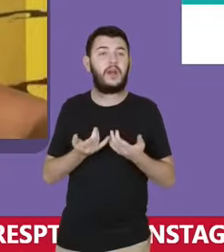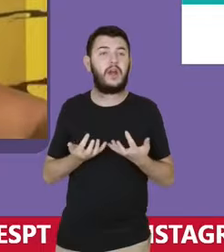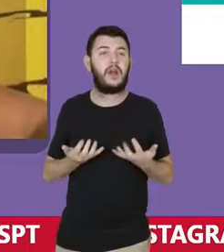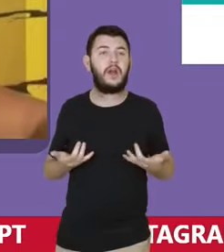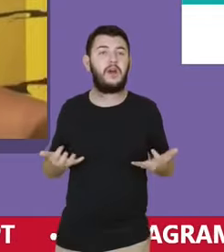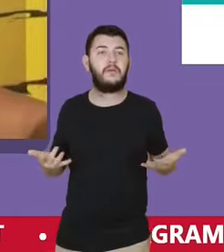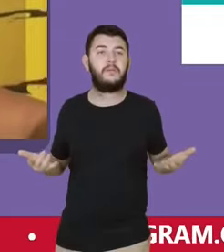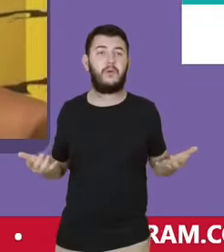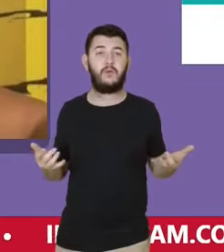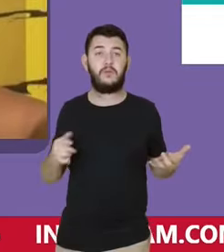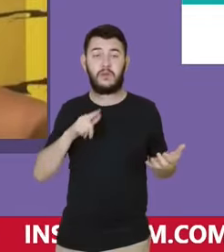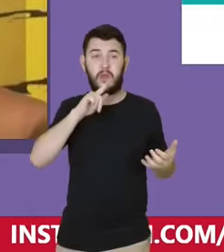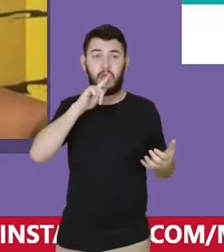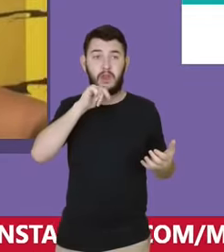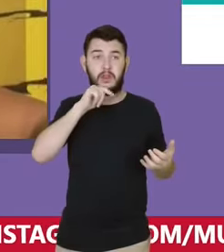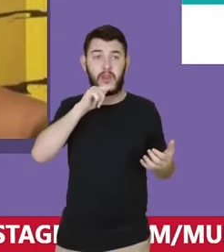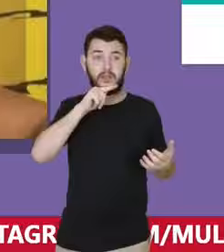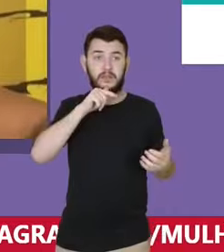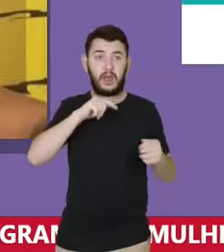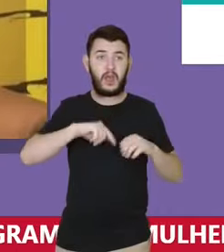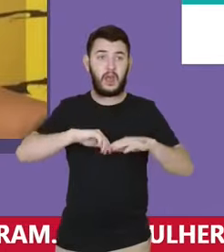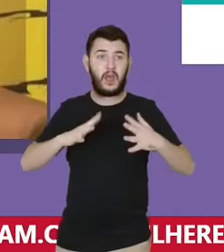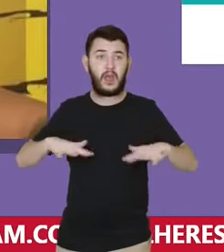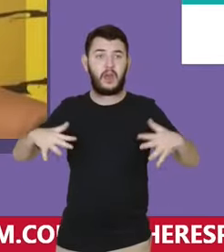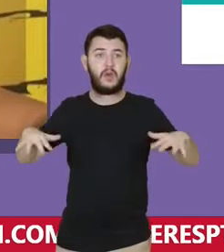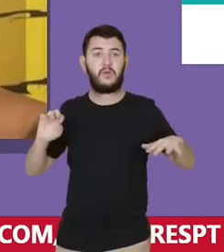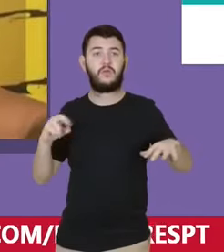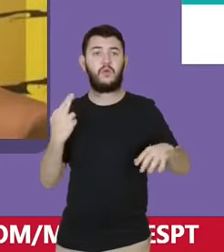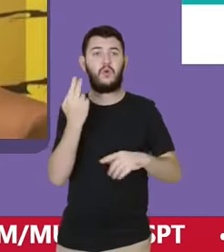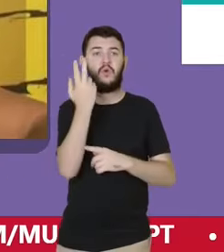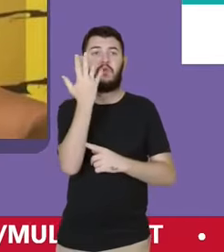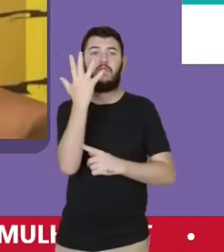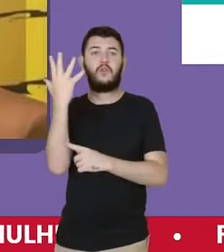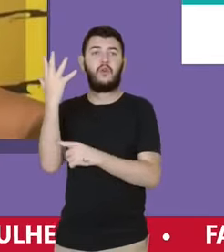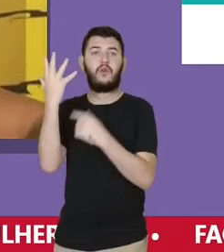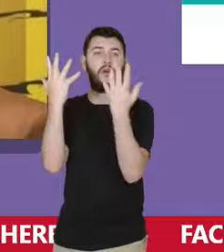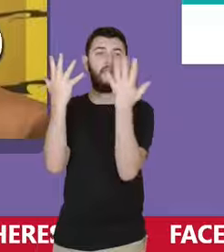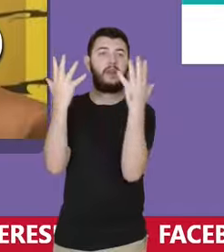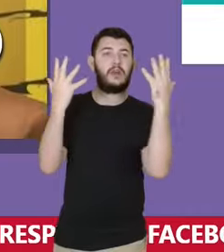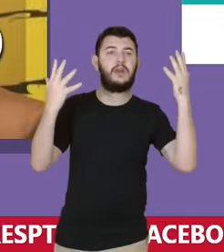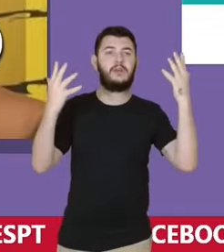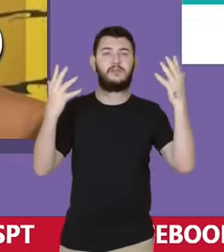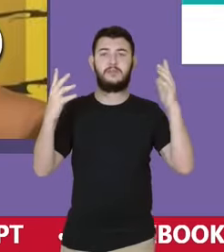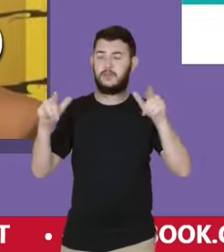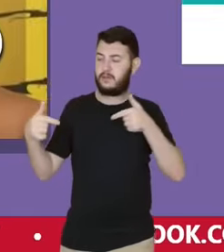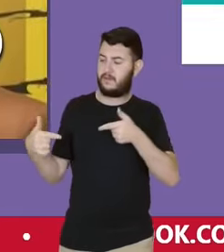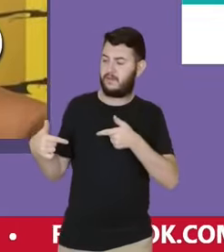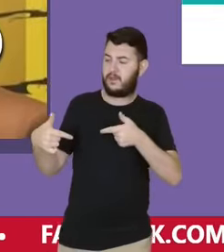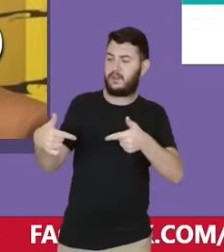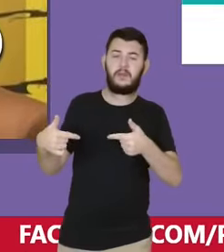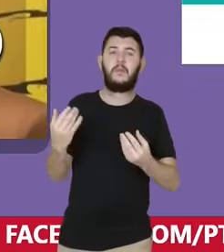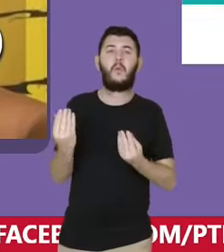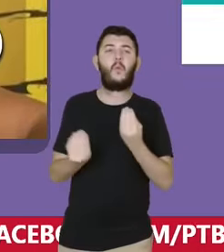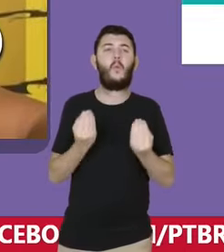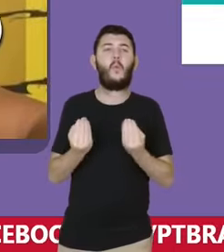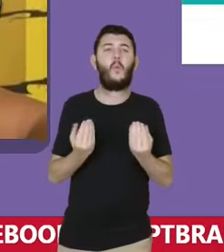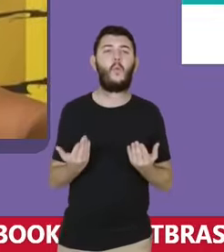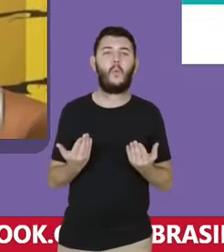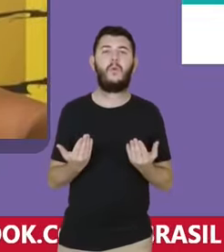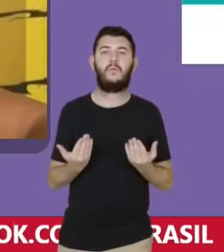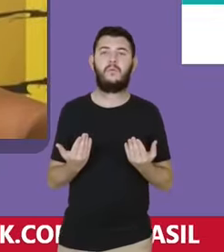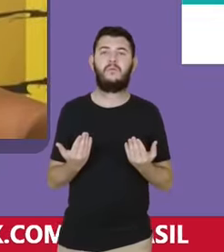das águas estão enfrentando hoje, como é que elas estão fazendo esse enfrentamento, quais são